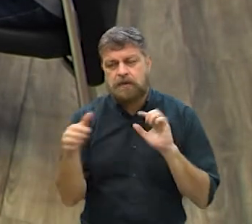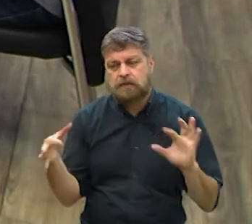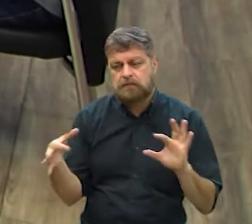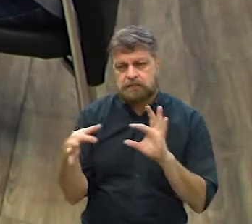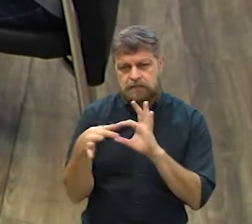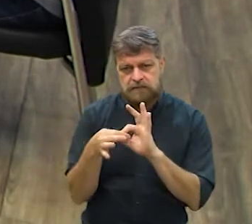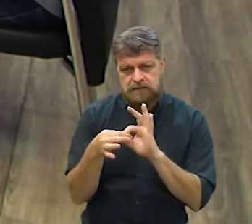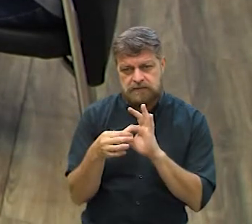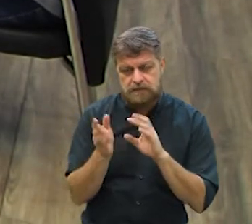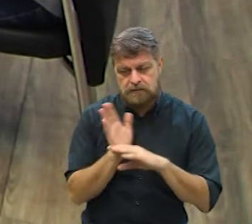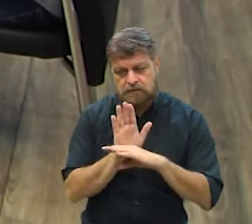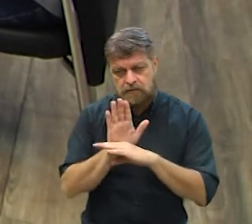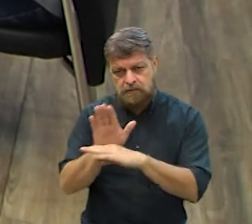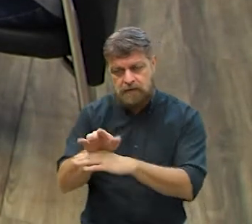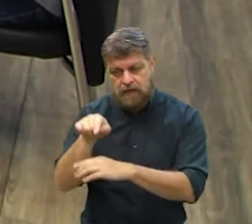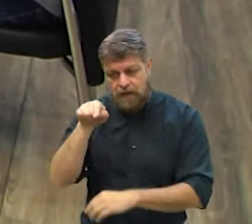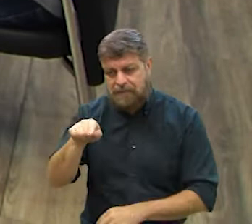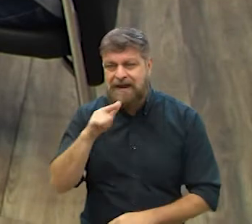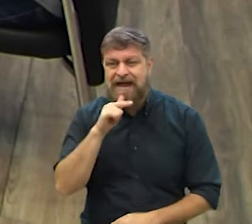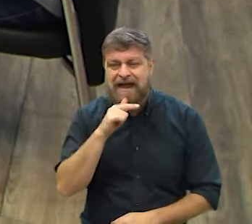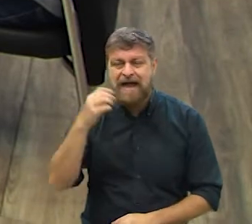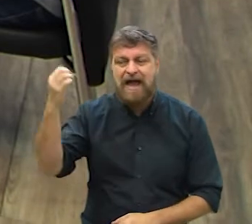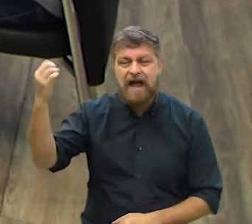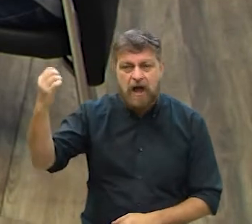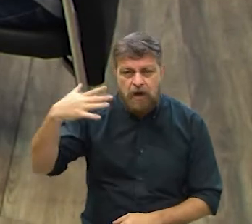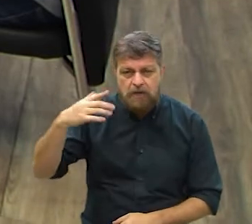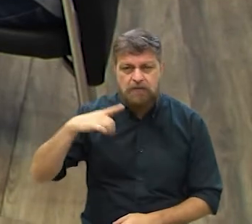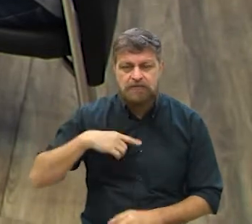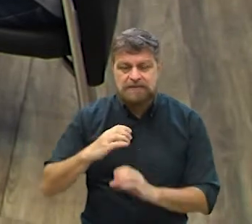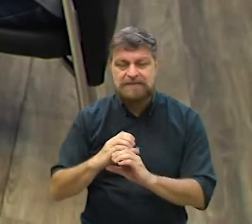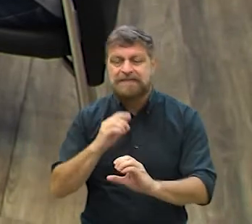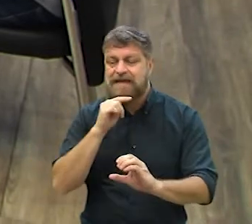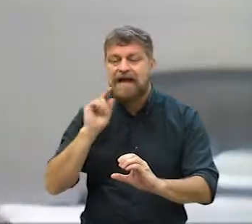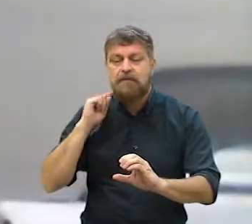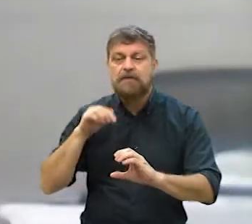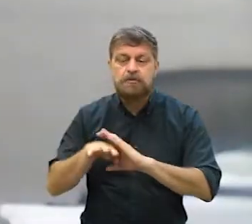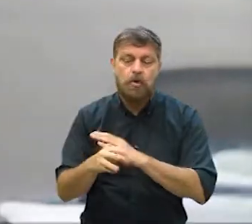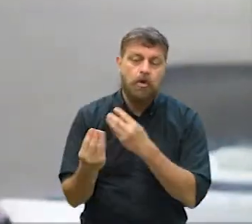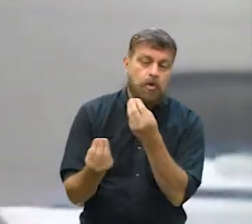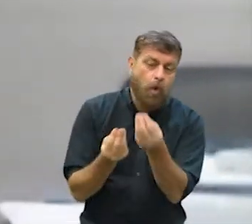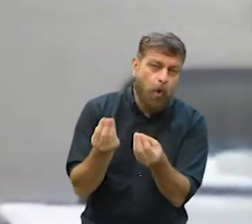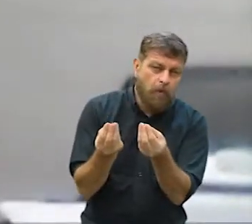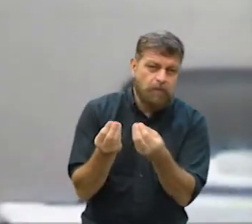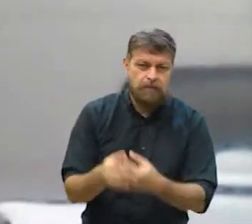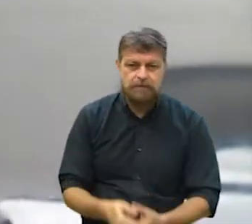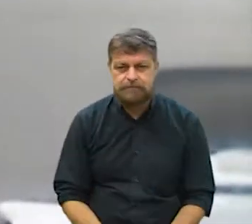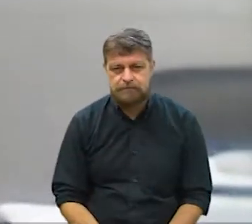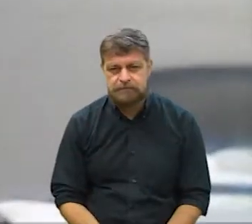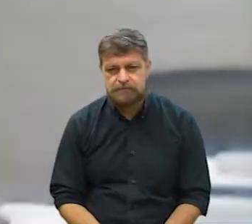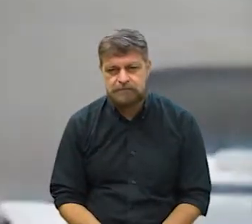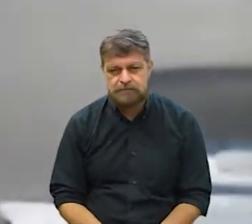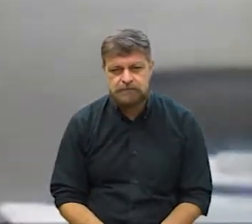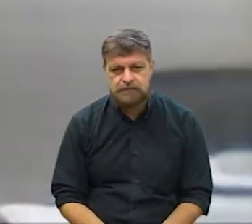para dar a essas pessoas água, luz, tratamento de esgoto? Bem,